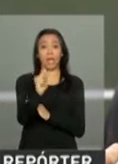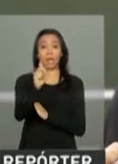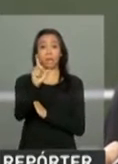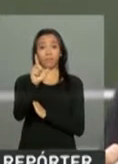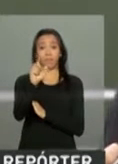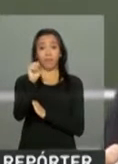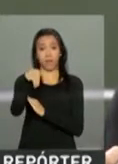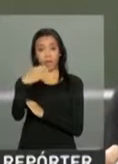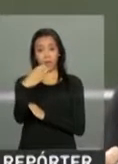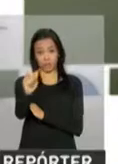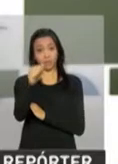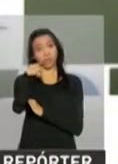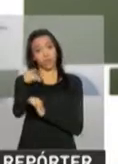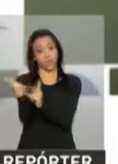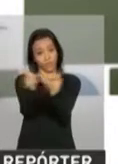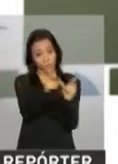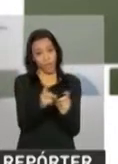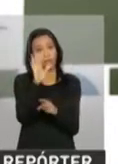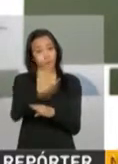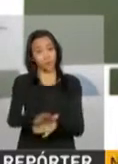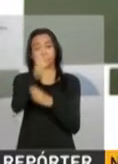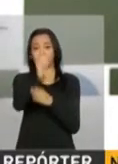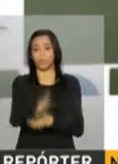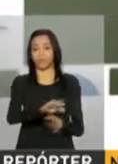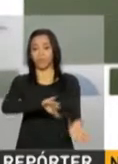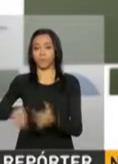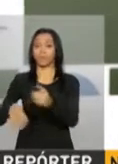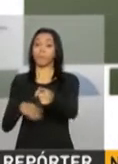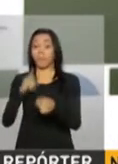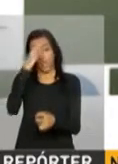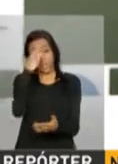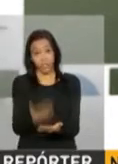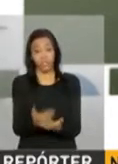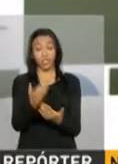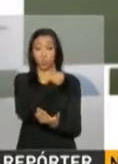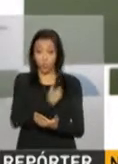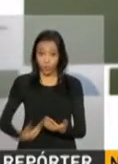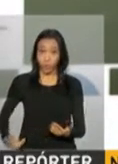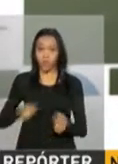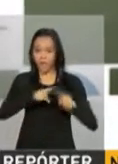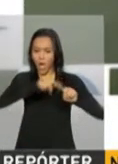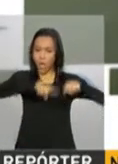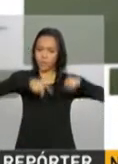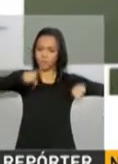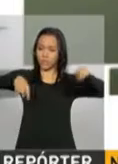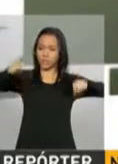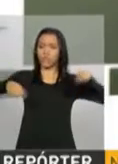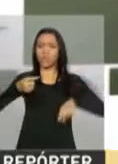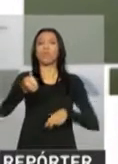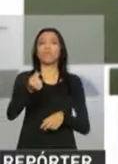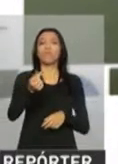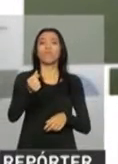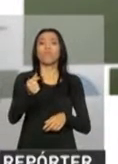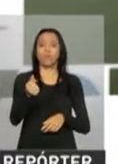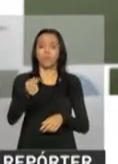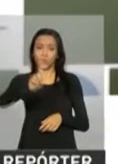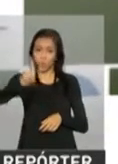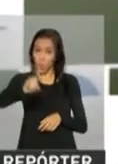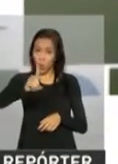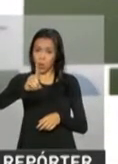ambiente externo no brasil o governo acredita que a oscilação no preço do dólar não vai afetar a balança comercial neste ano